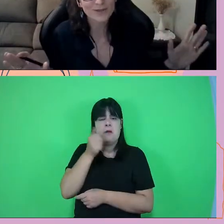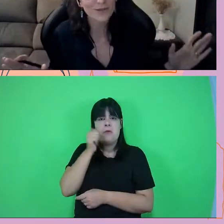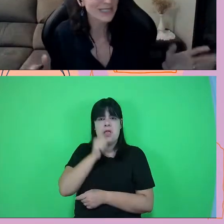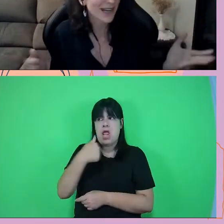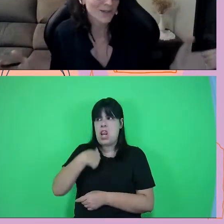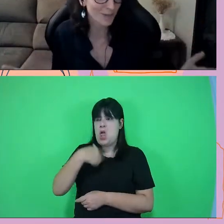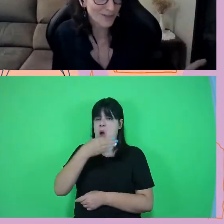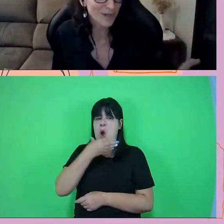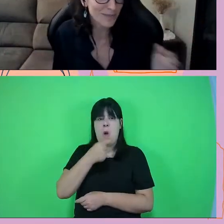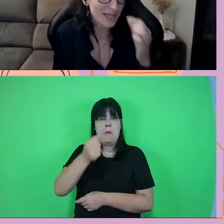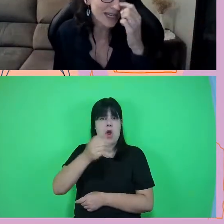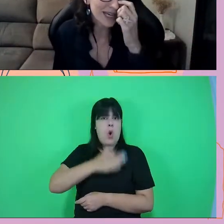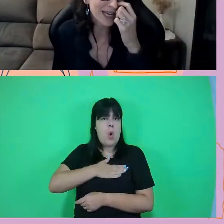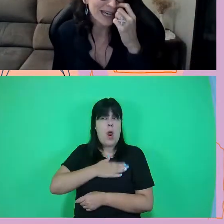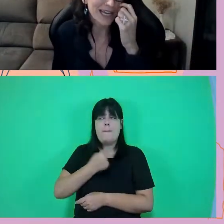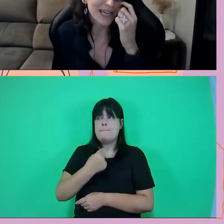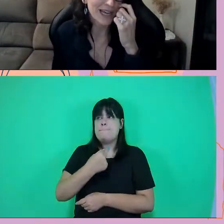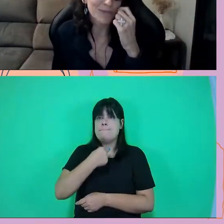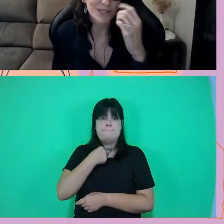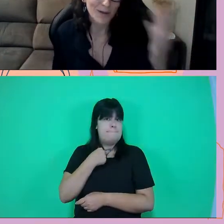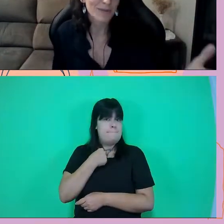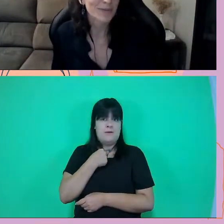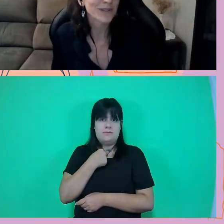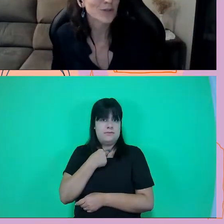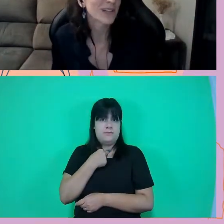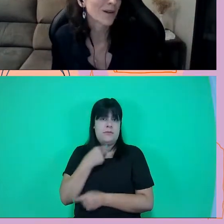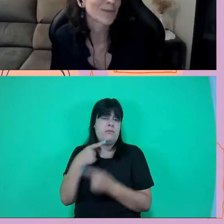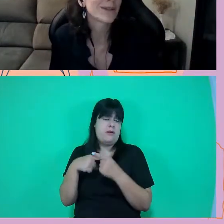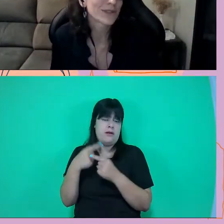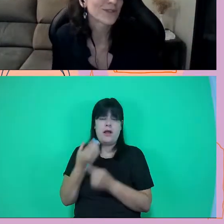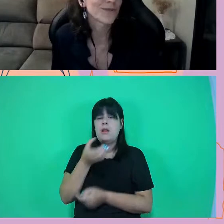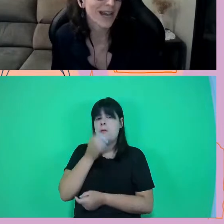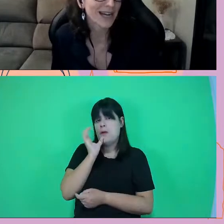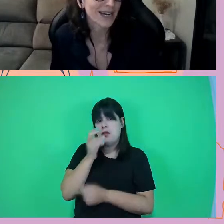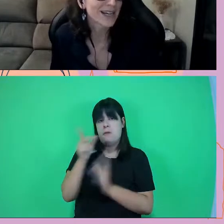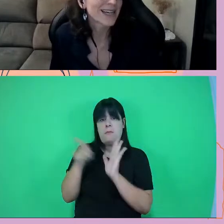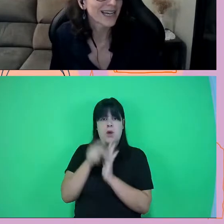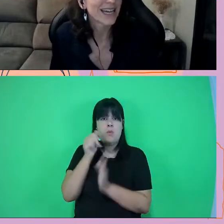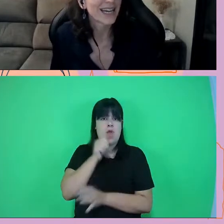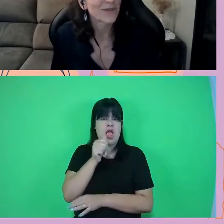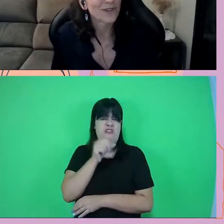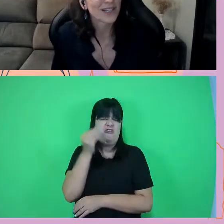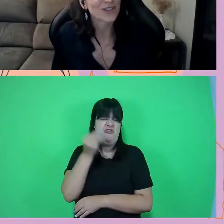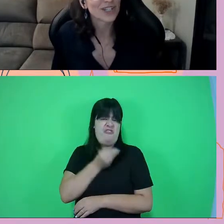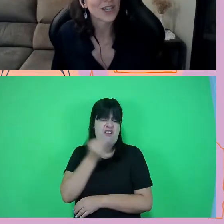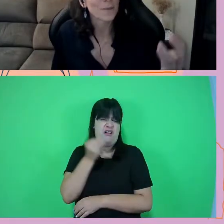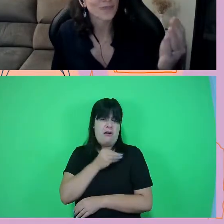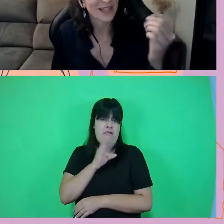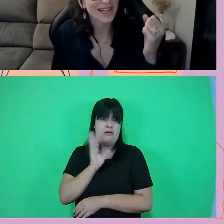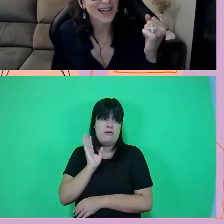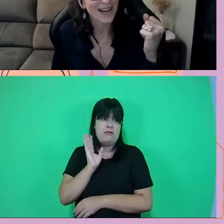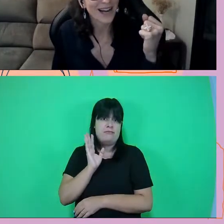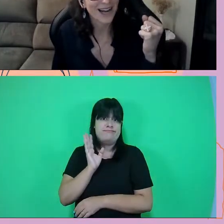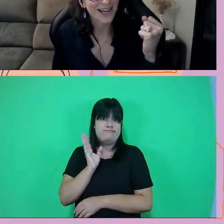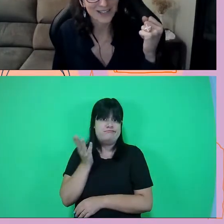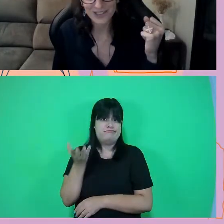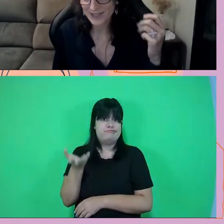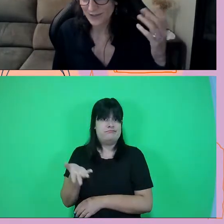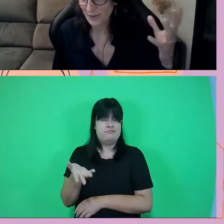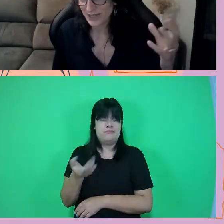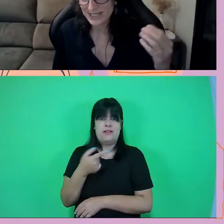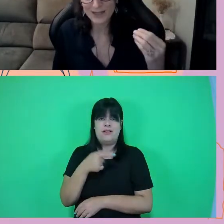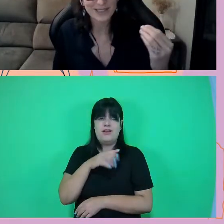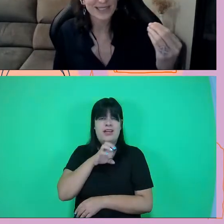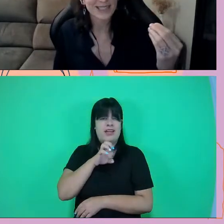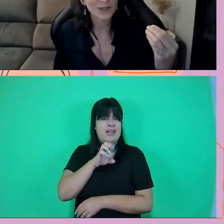não posso gostar, não posso beber, porque é uma bebida de mulher, uma bebida muito fraca. É, enfim, acho que, né, a Edna